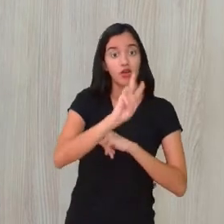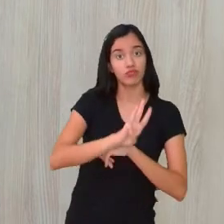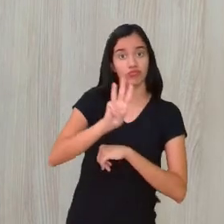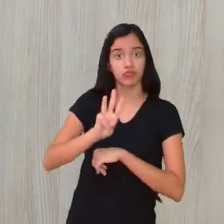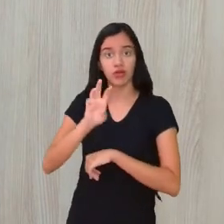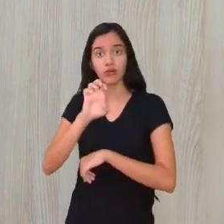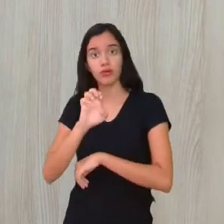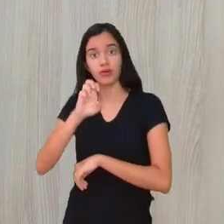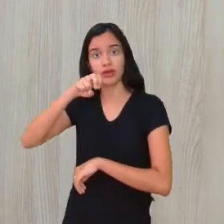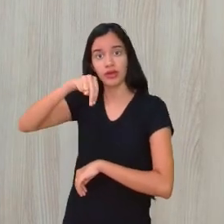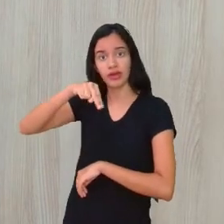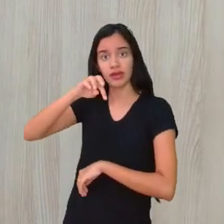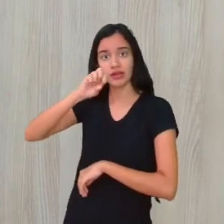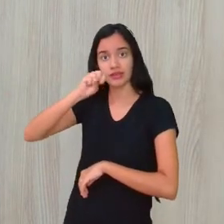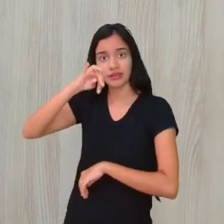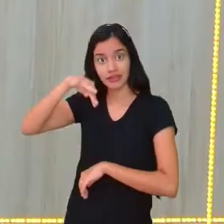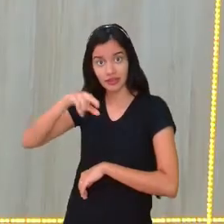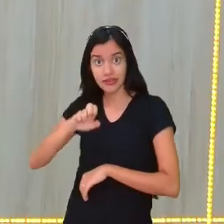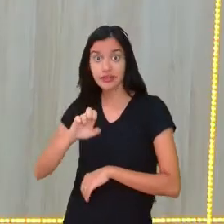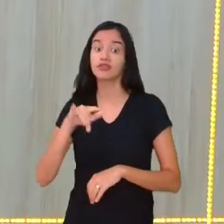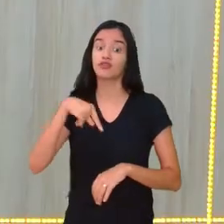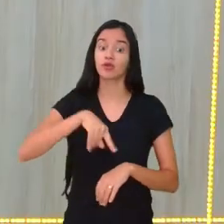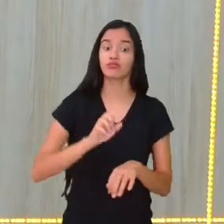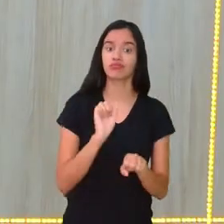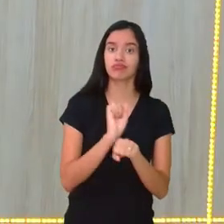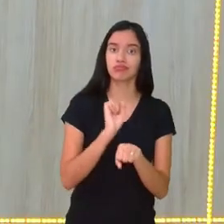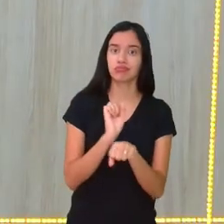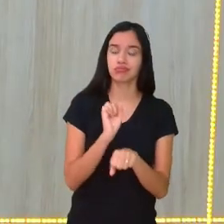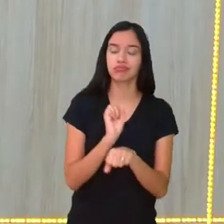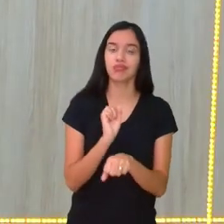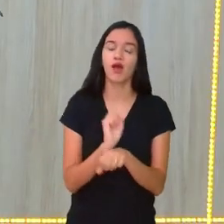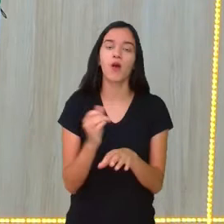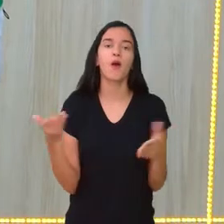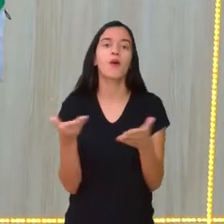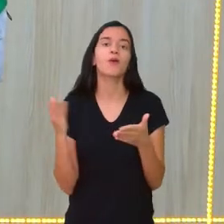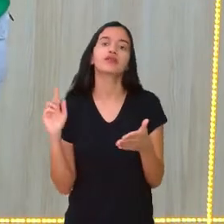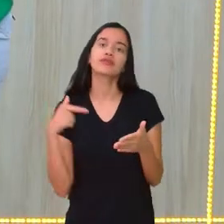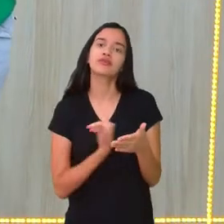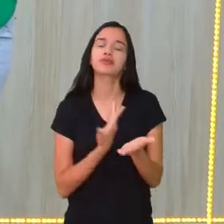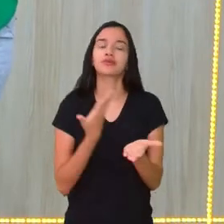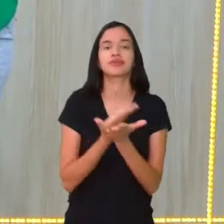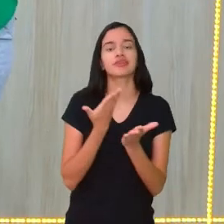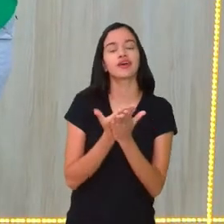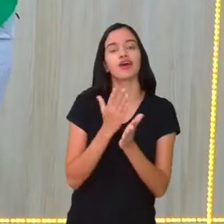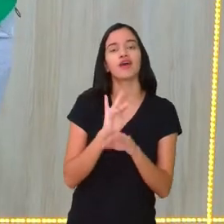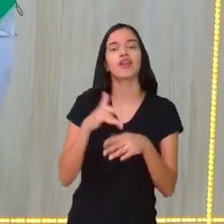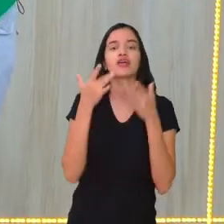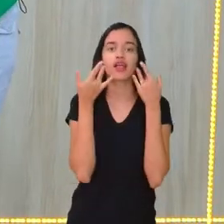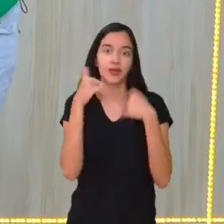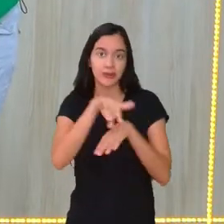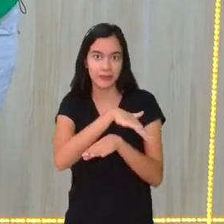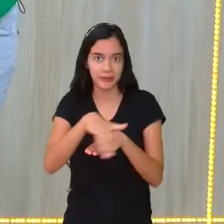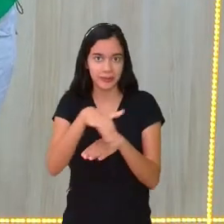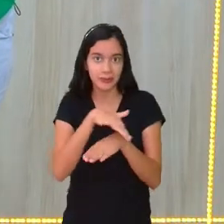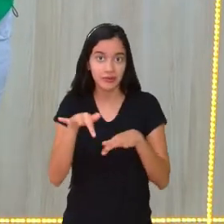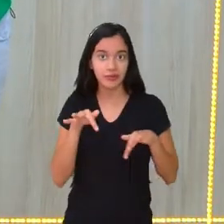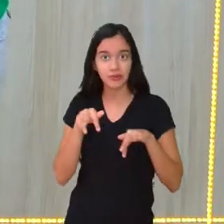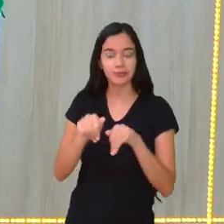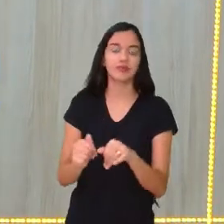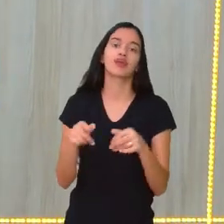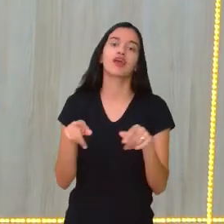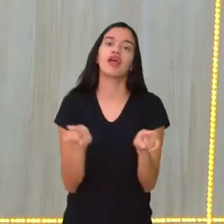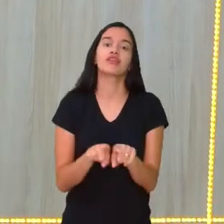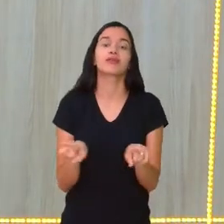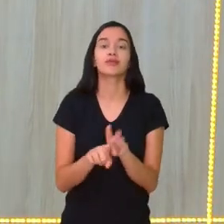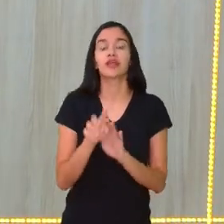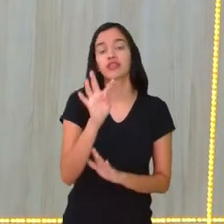esperando aqui, né não, Vilma? Então, olha, hoje a nossa aula é sobre teatro de rua, a gente vai concluir, né? E